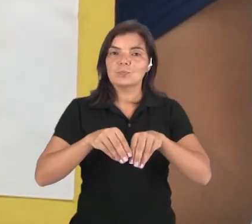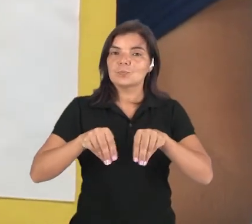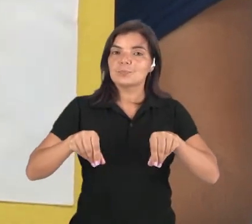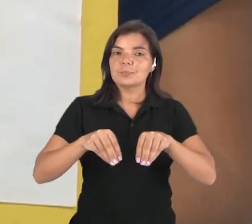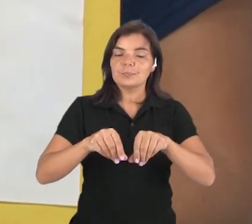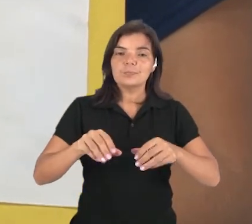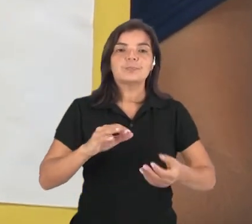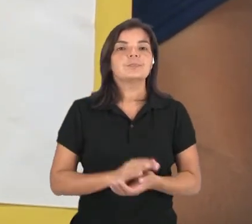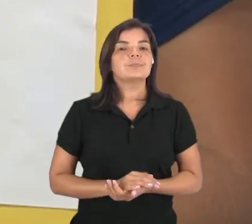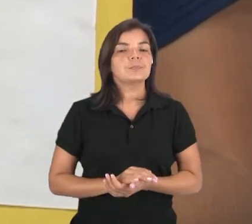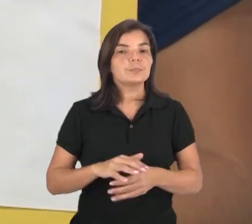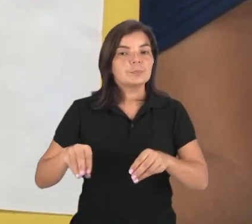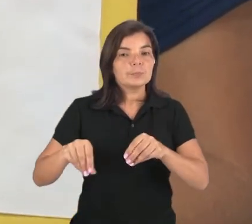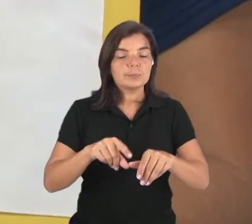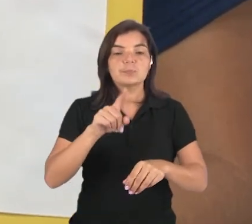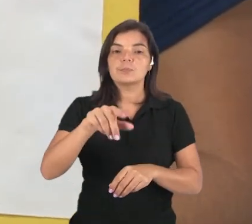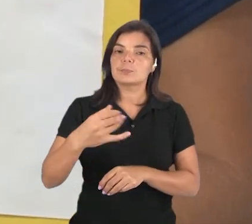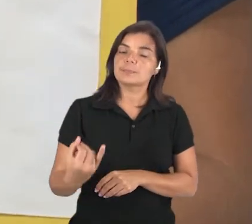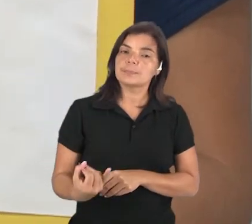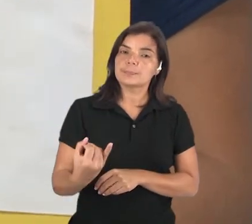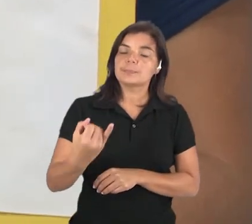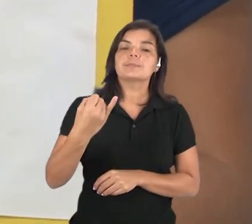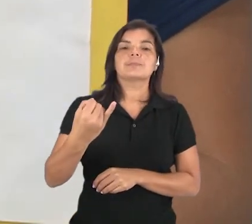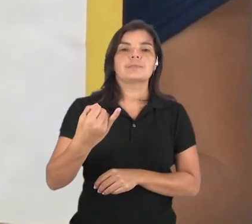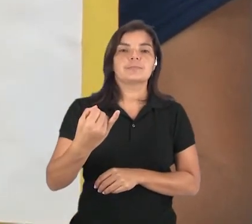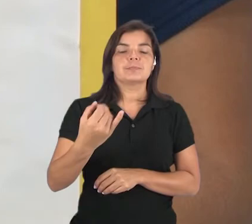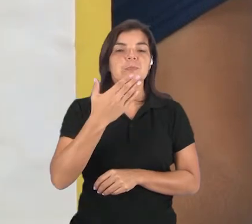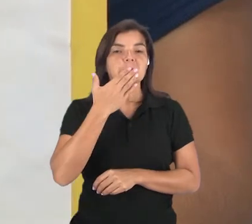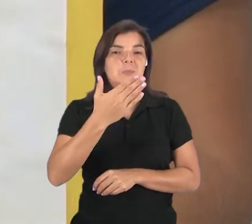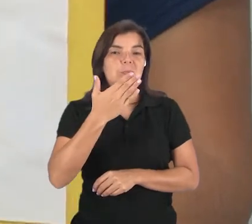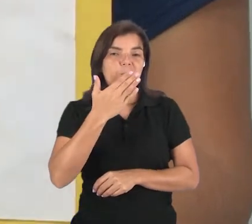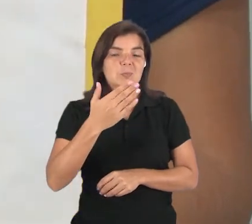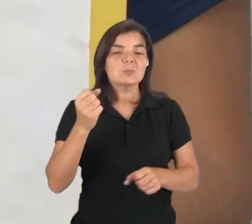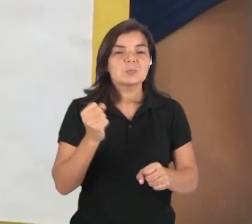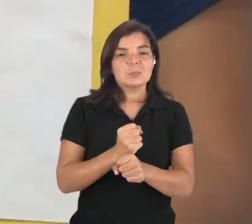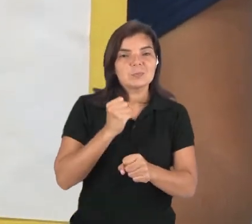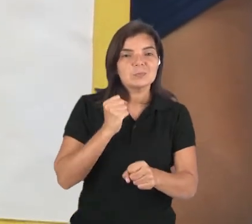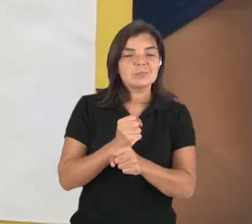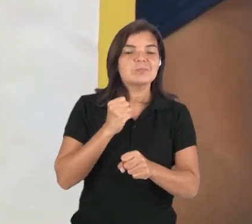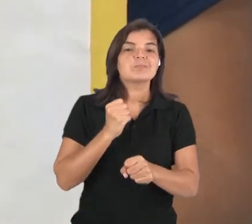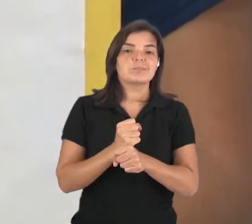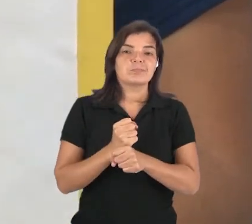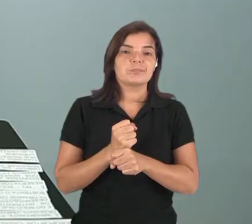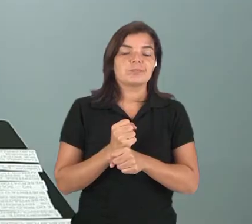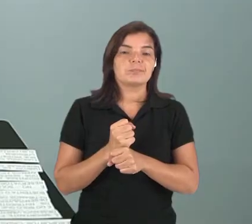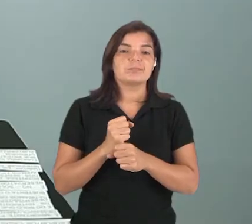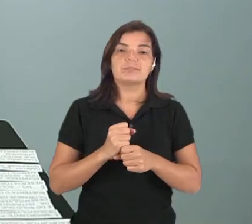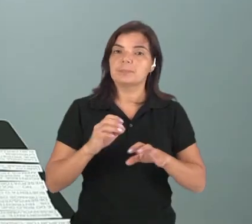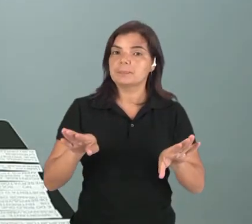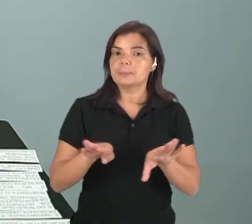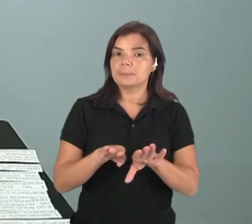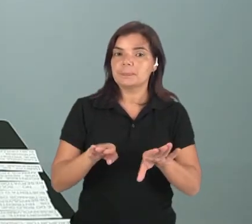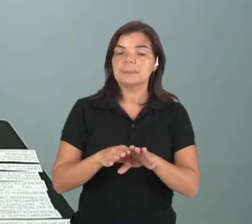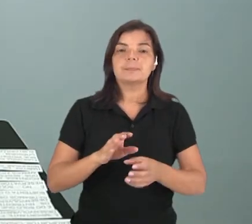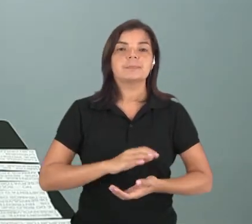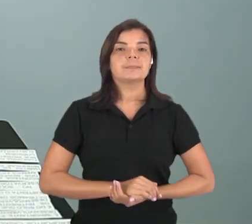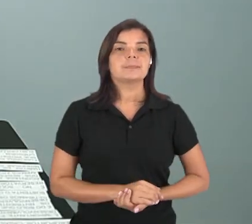solo. Então, o solo é fundamental, determinado tipo de solo para determinadas